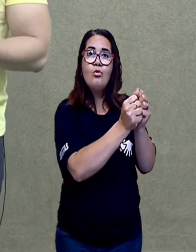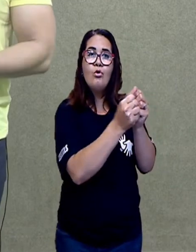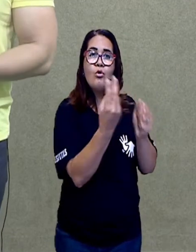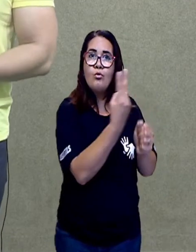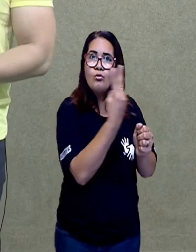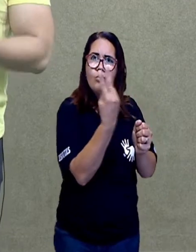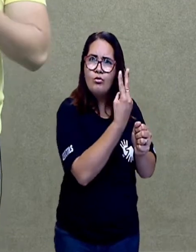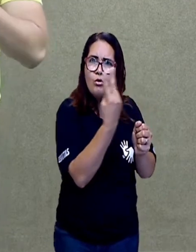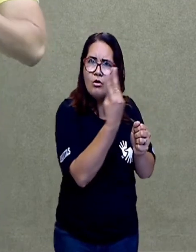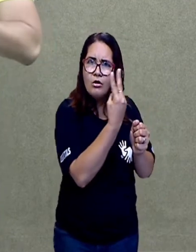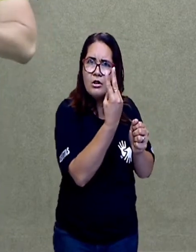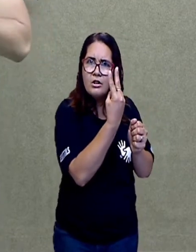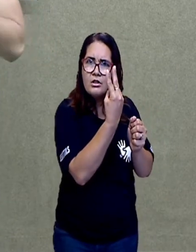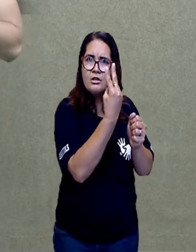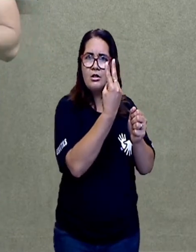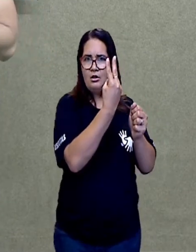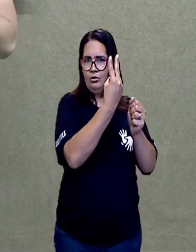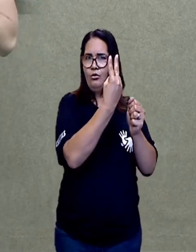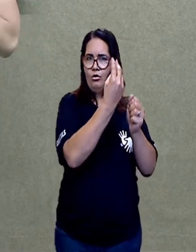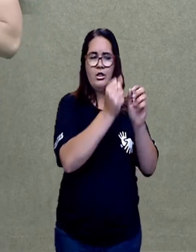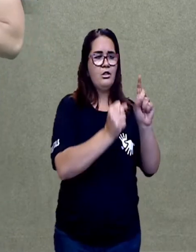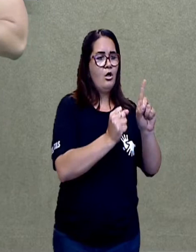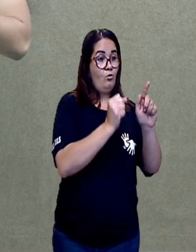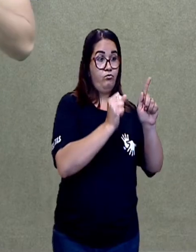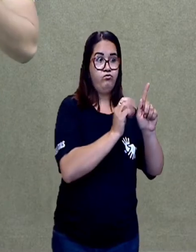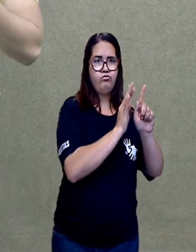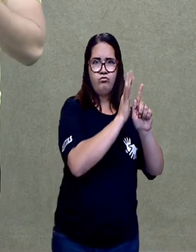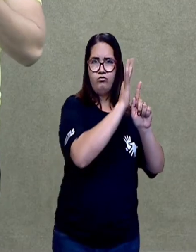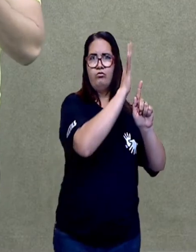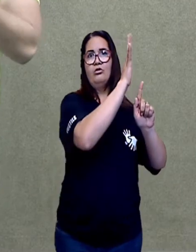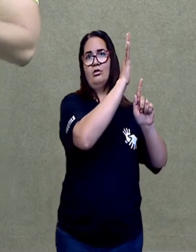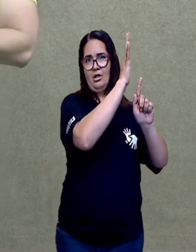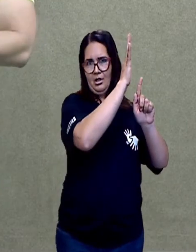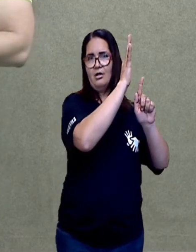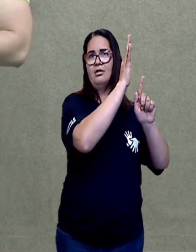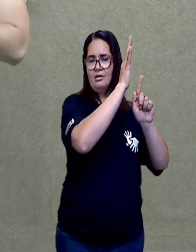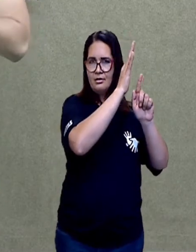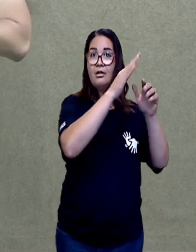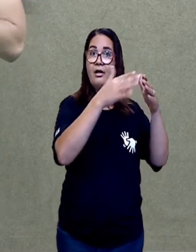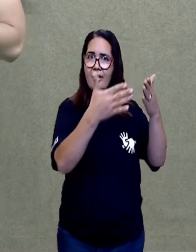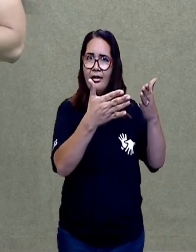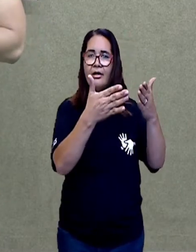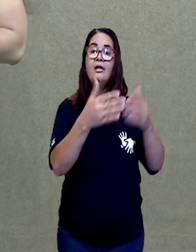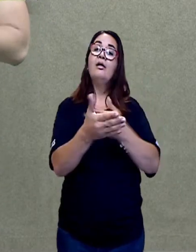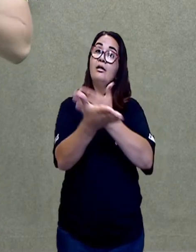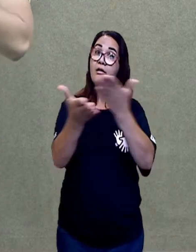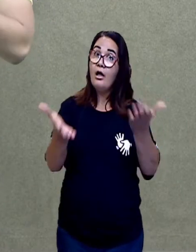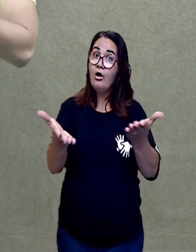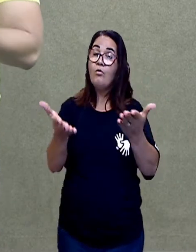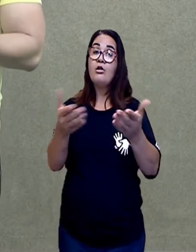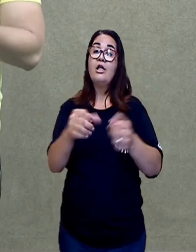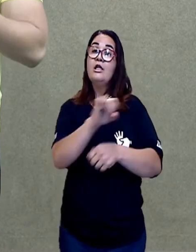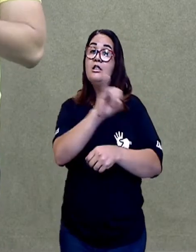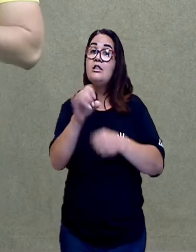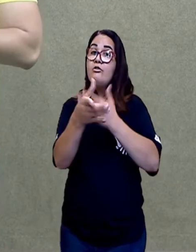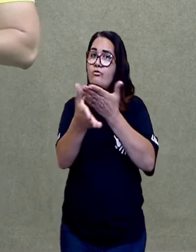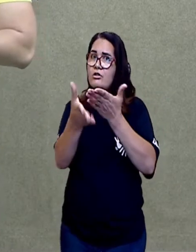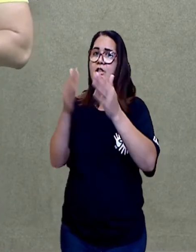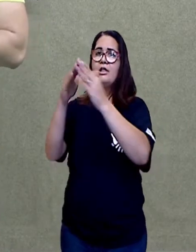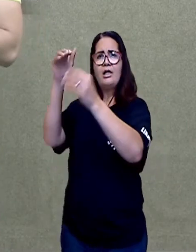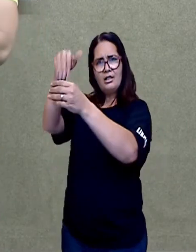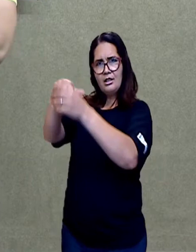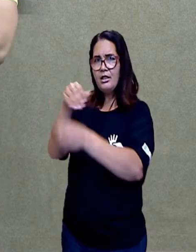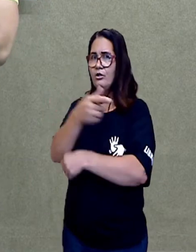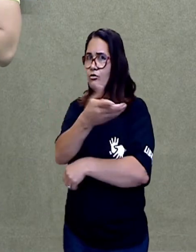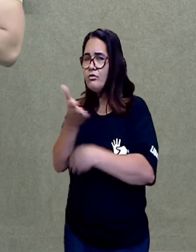outro elemento. Então, se você tiver em casa um desodorante, né, ou esse bom ar, ou inseticida, que são feitos de